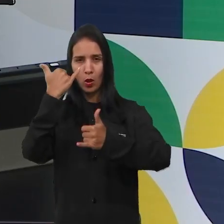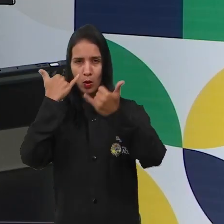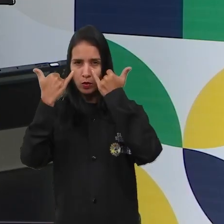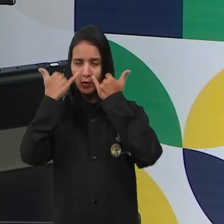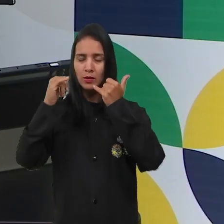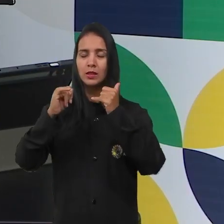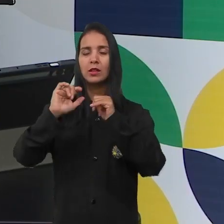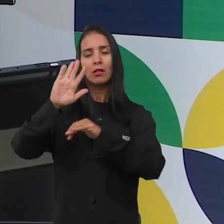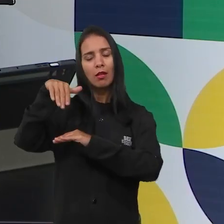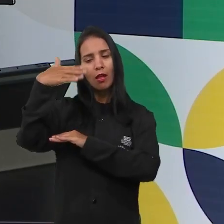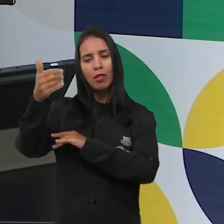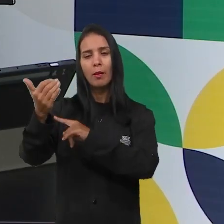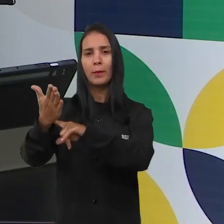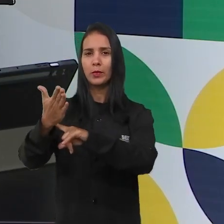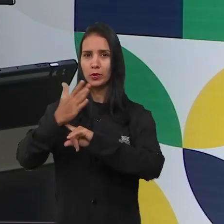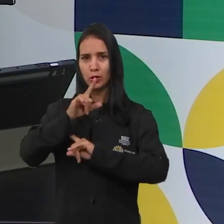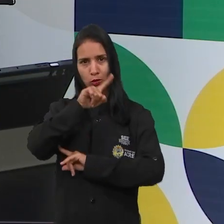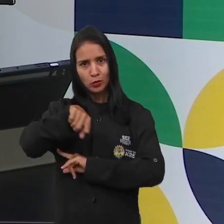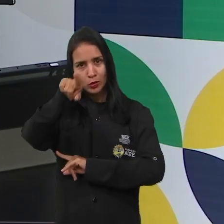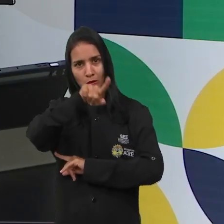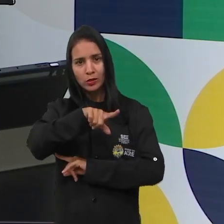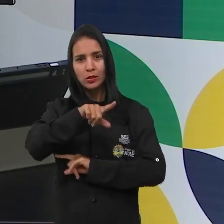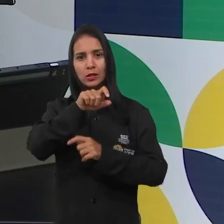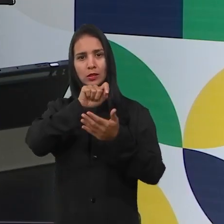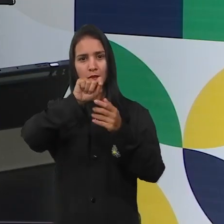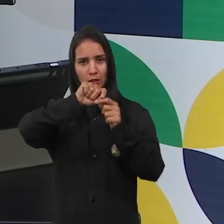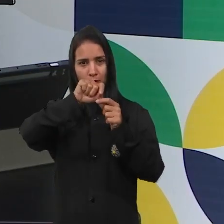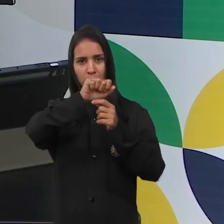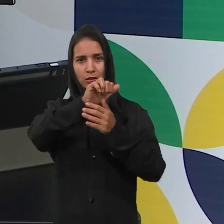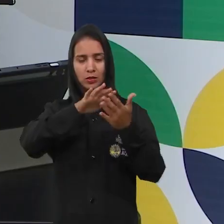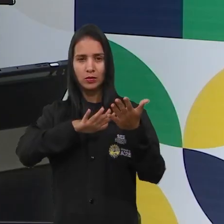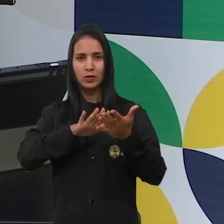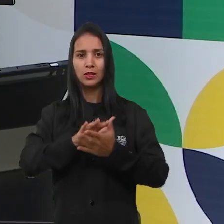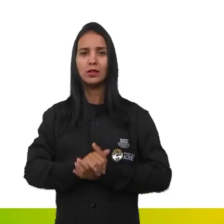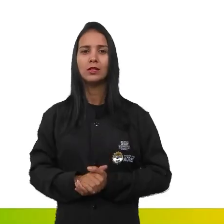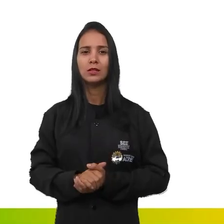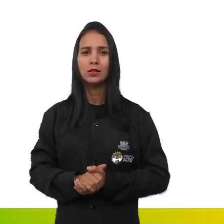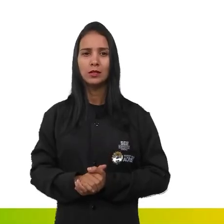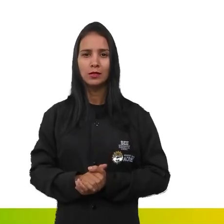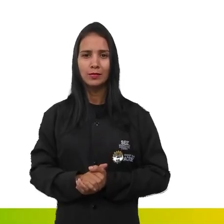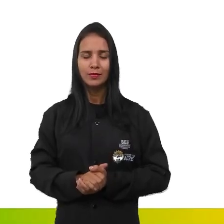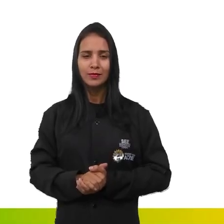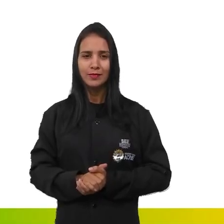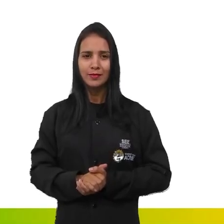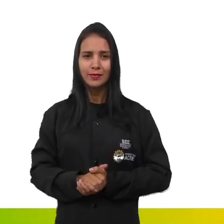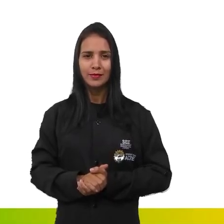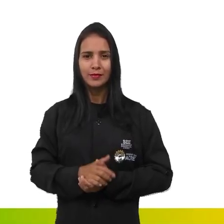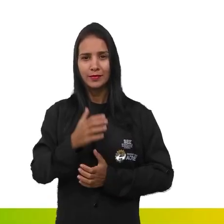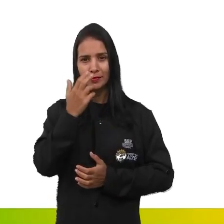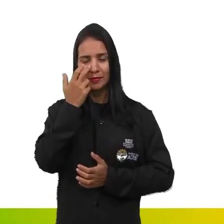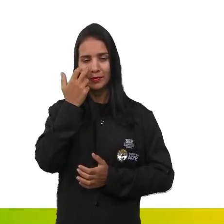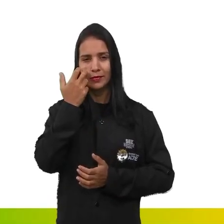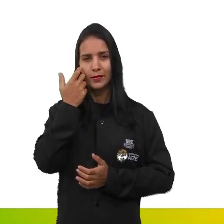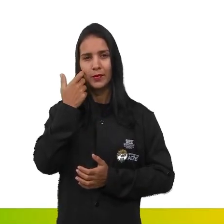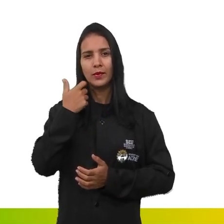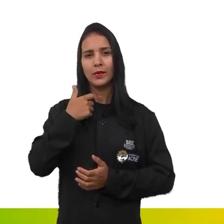consegue trabalhar tranquilamente. Vamos continuar, vamos fazer mais agora sobre...